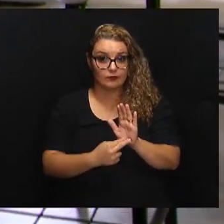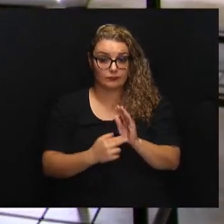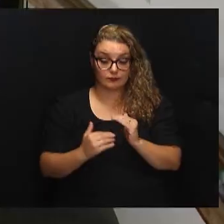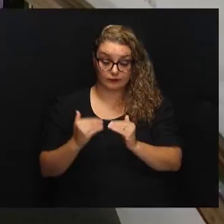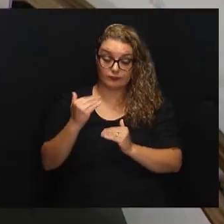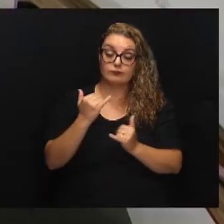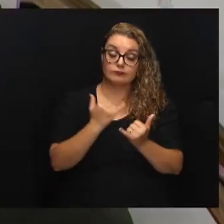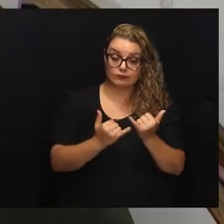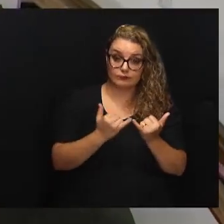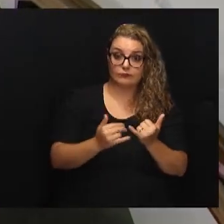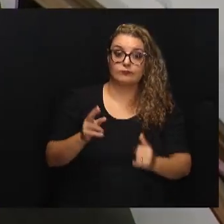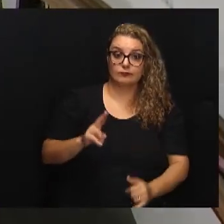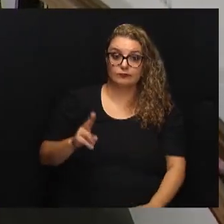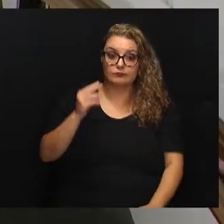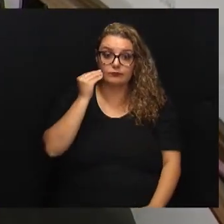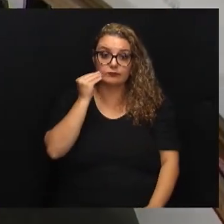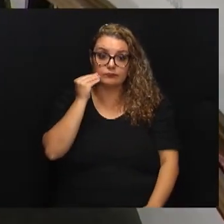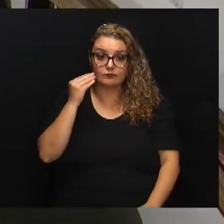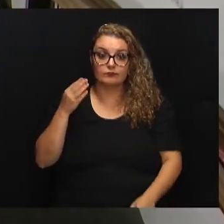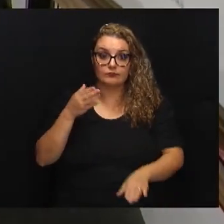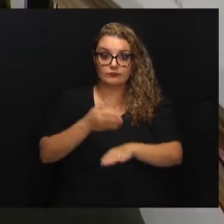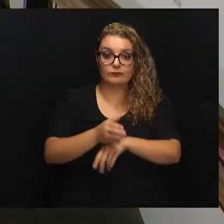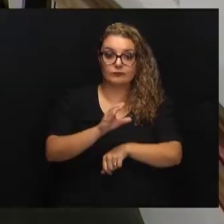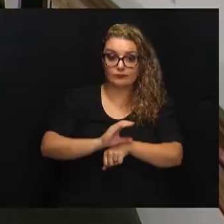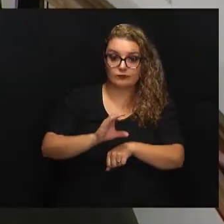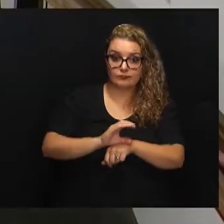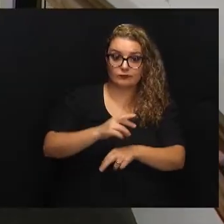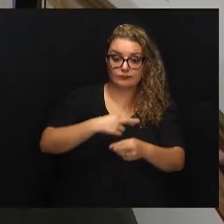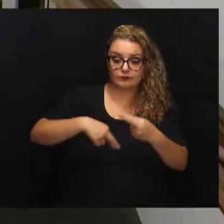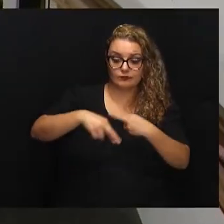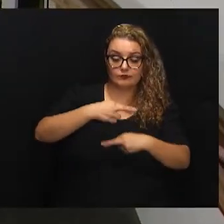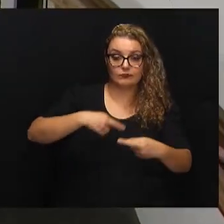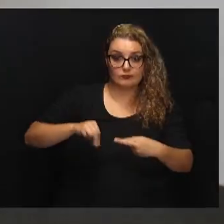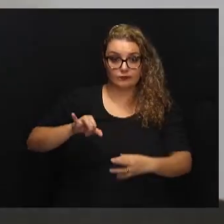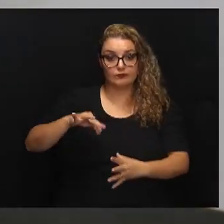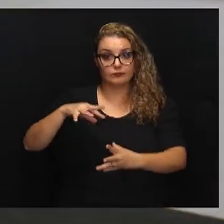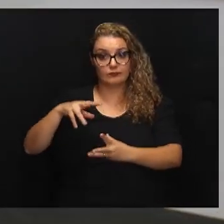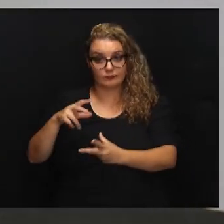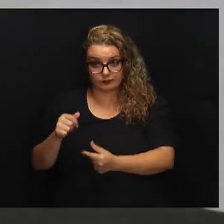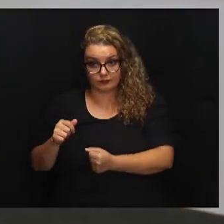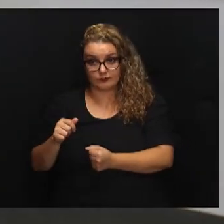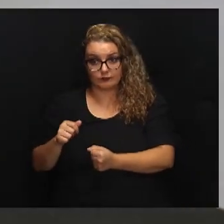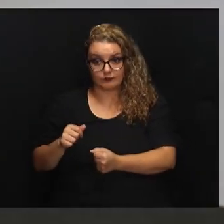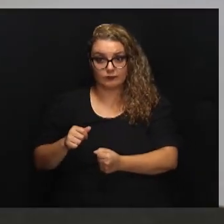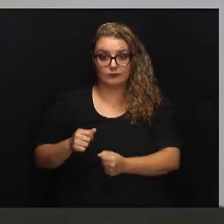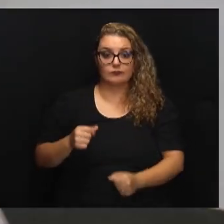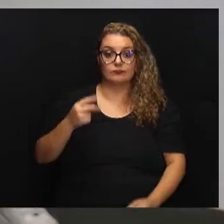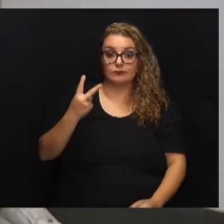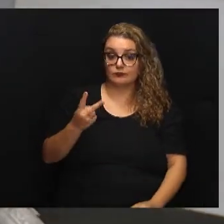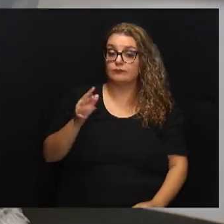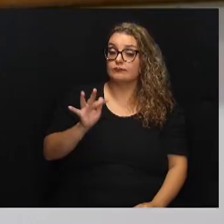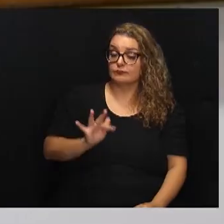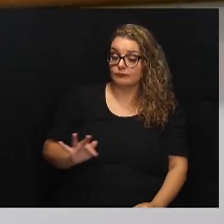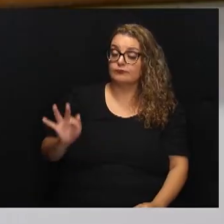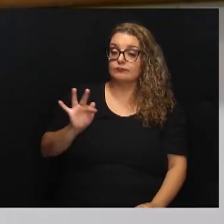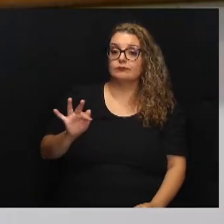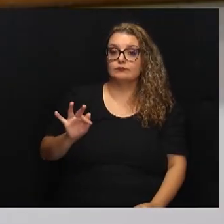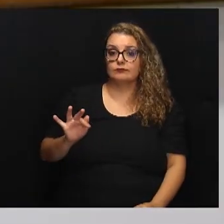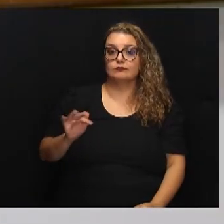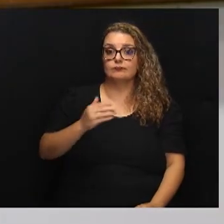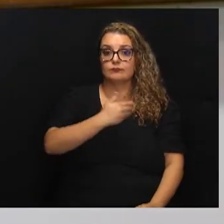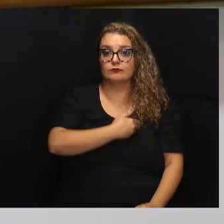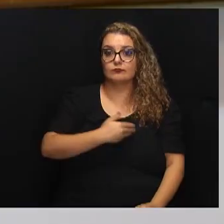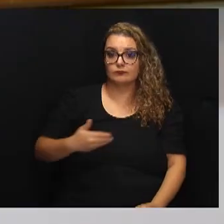vai usar para tentar entrar no curso de Relações Internacionais de 2 universidades federais. A gente